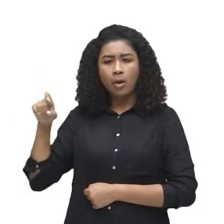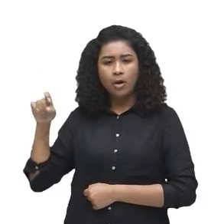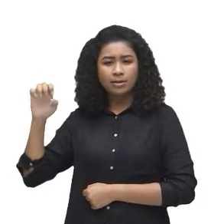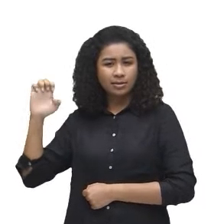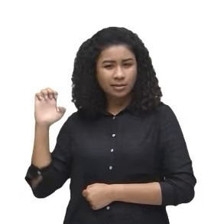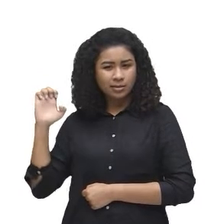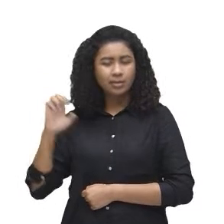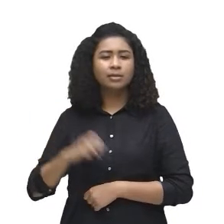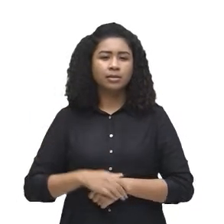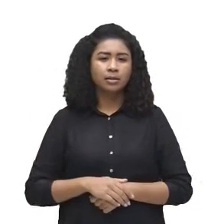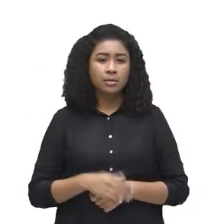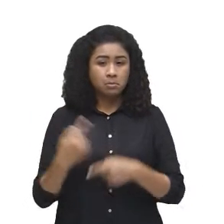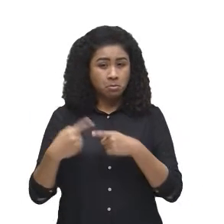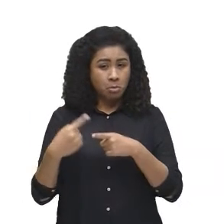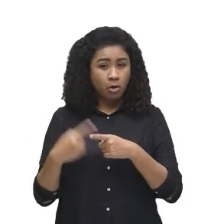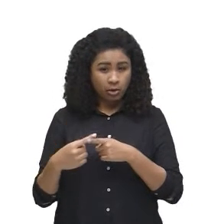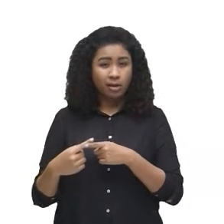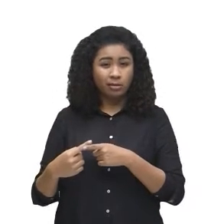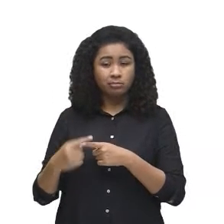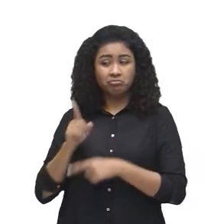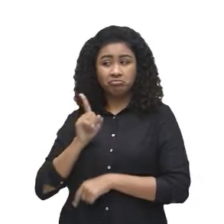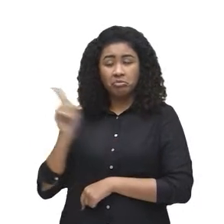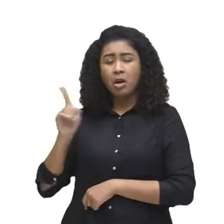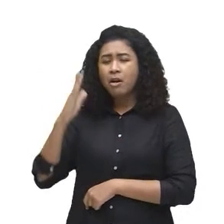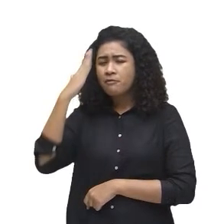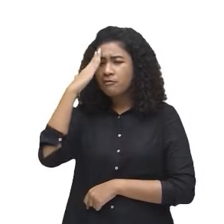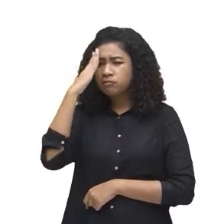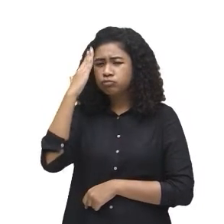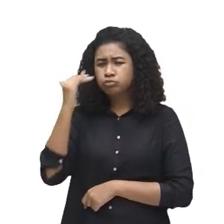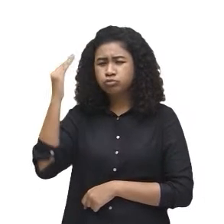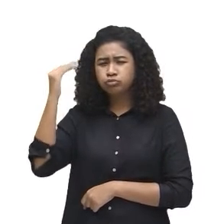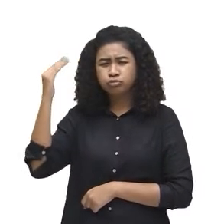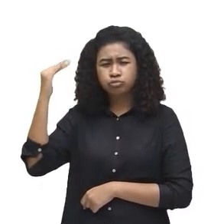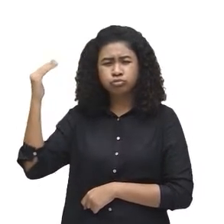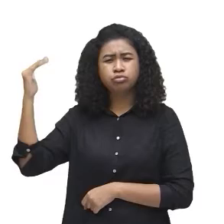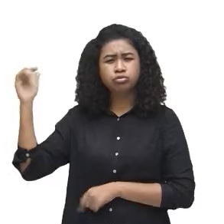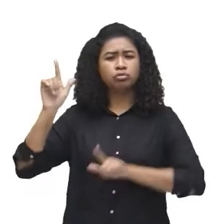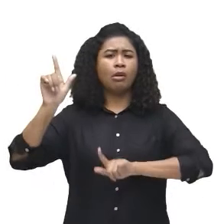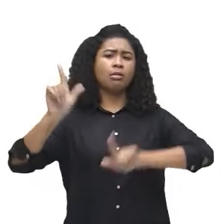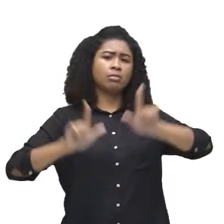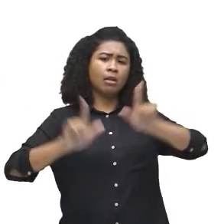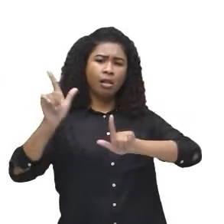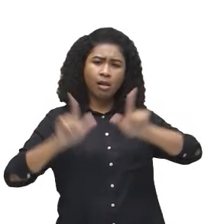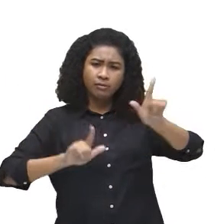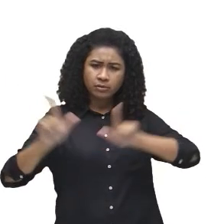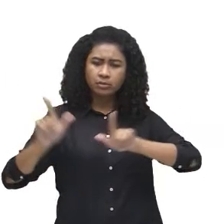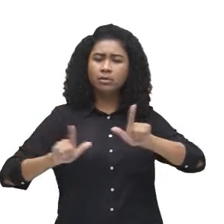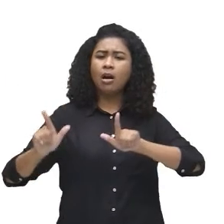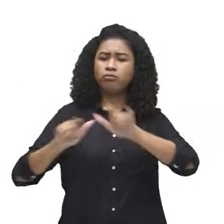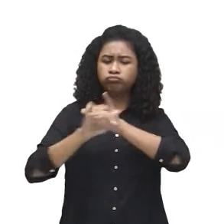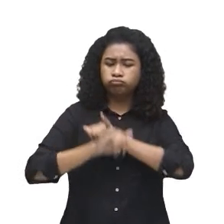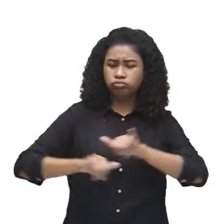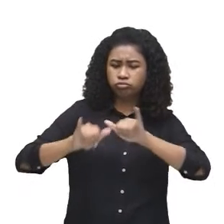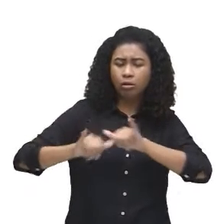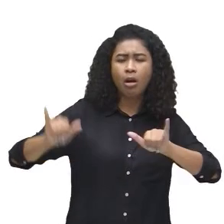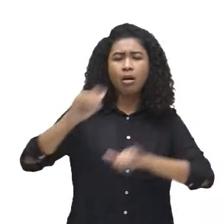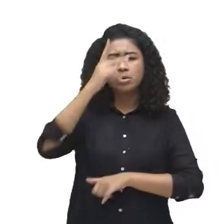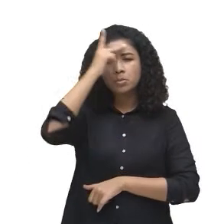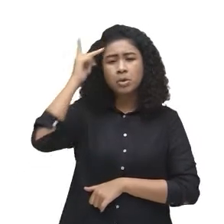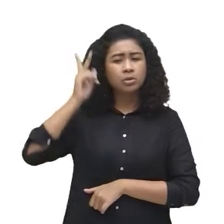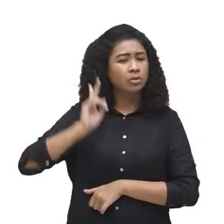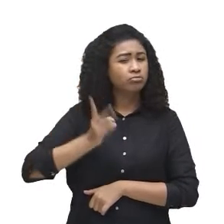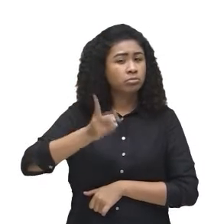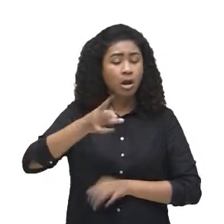era a luta mais popular aí na mídia, As pessoas acompanhavam muito aí as lutas de